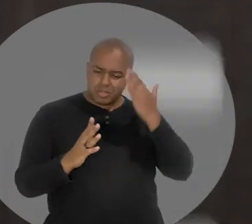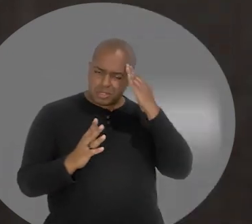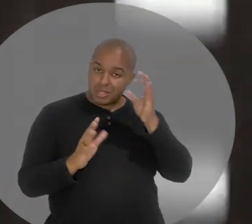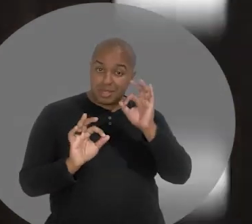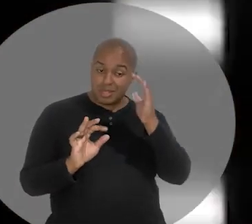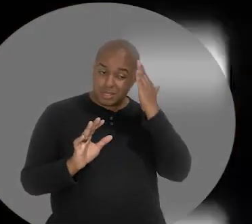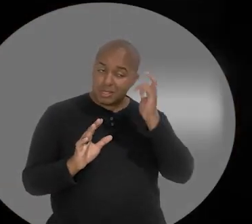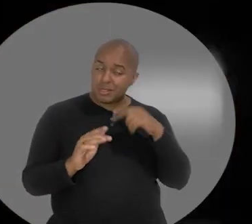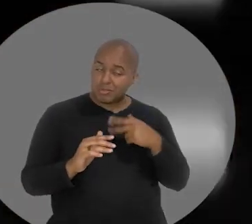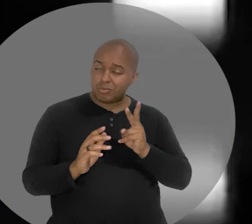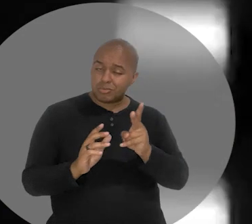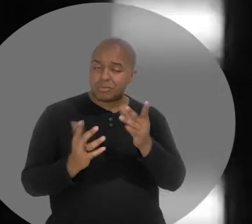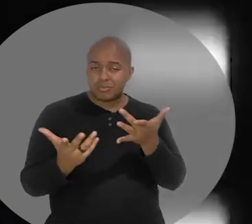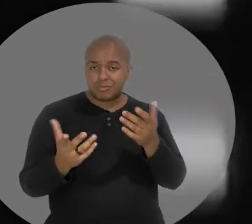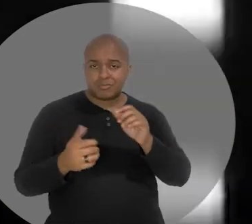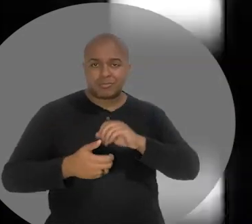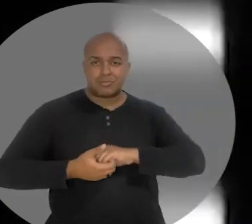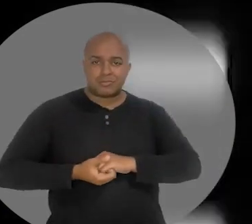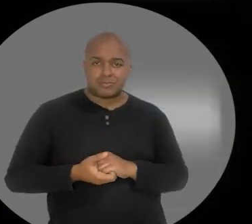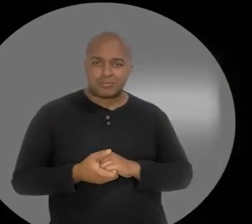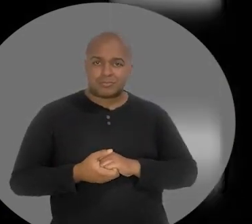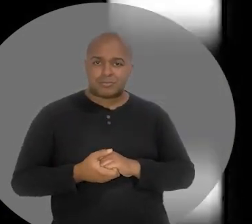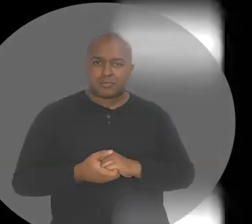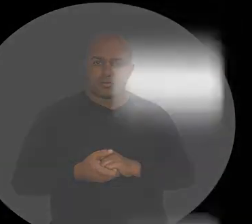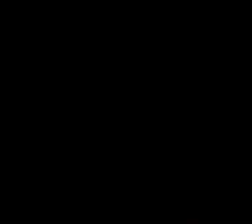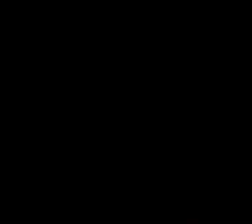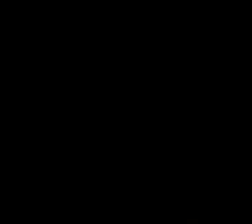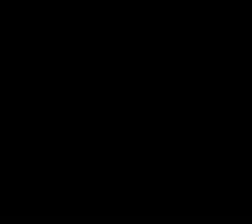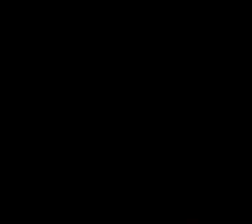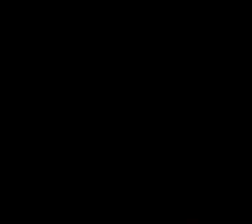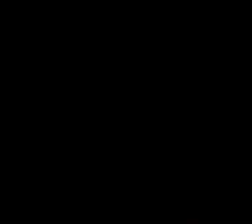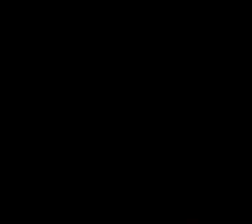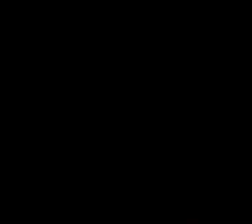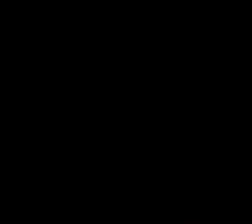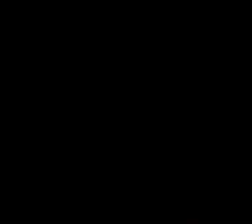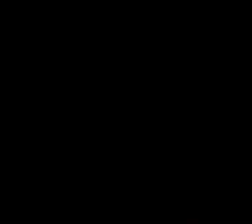finalização, assim continuo Igor vivo. Maranhão. Apoio, Centro de Documentação CRP São Paulo.